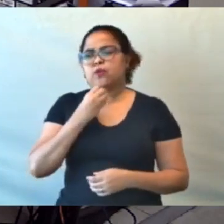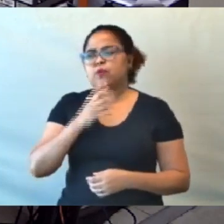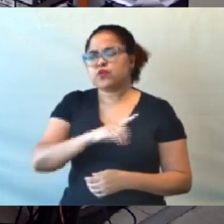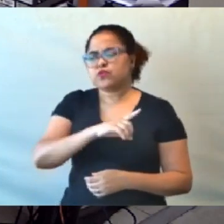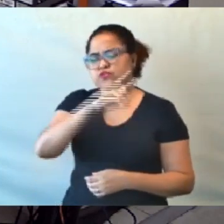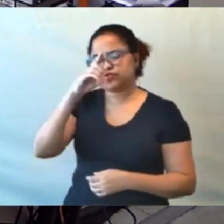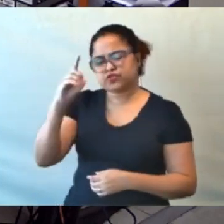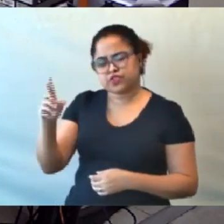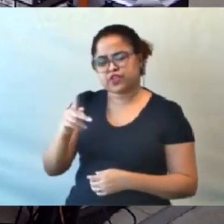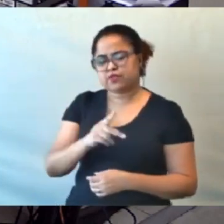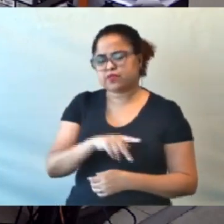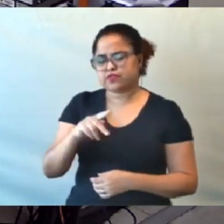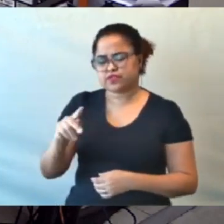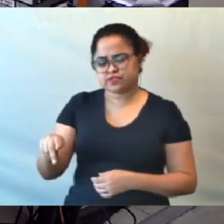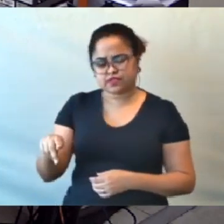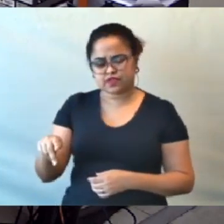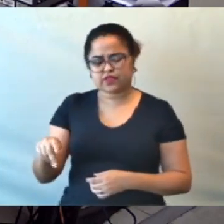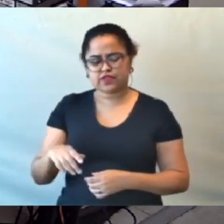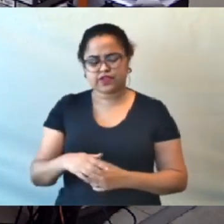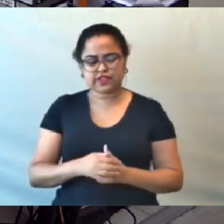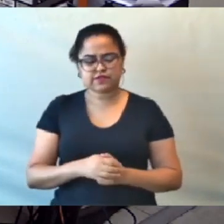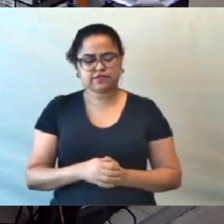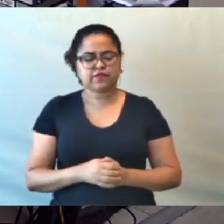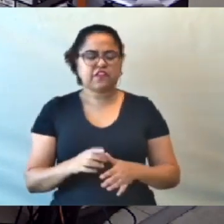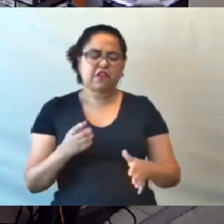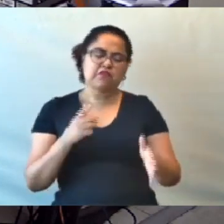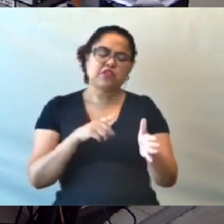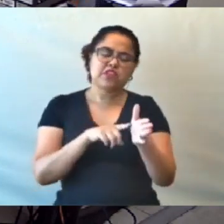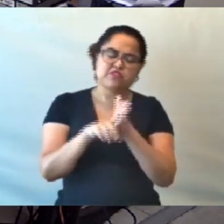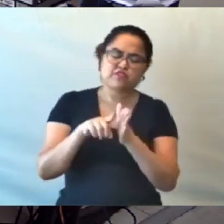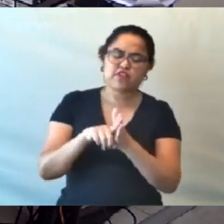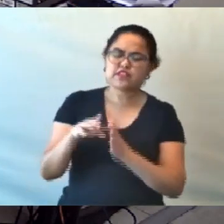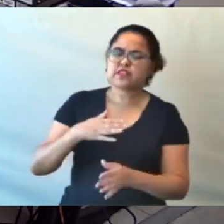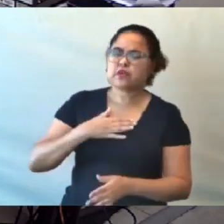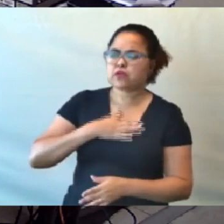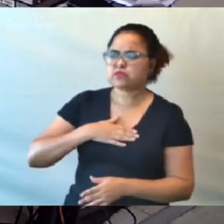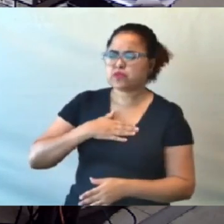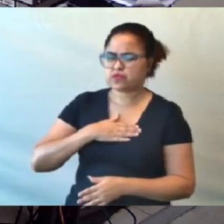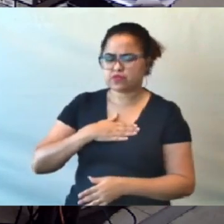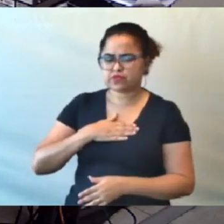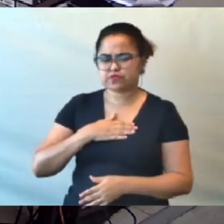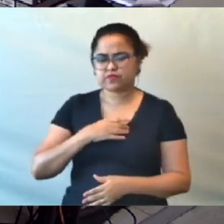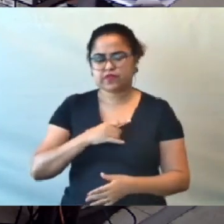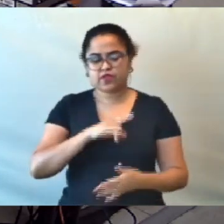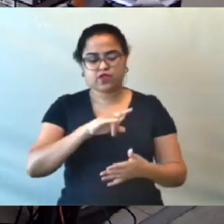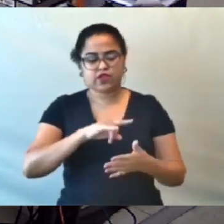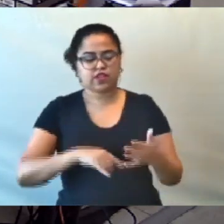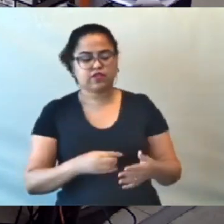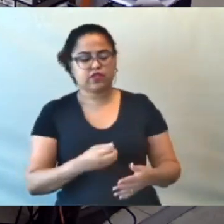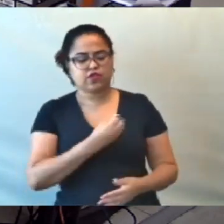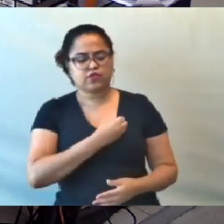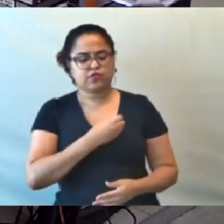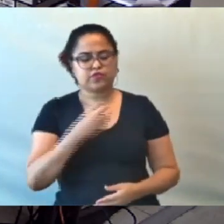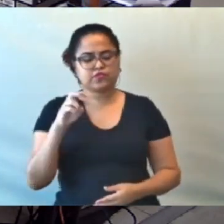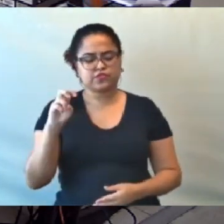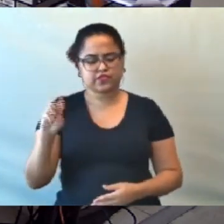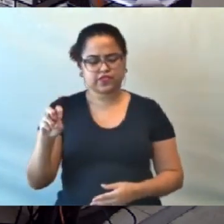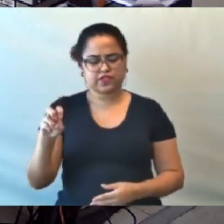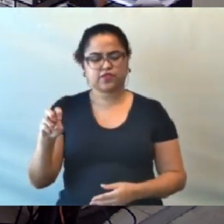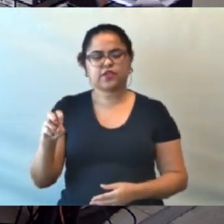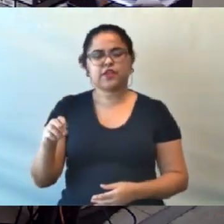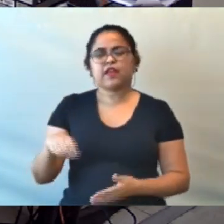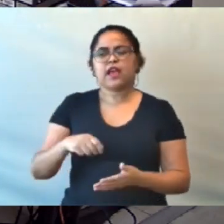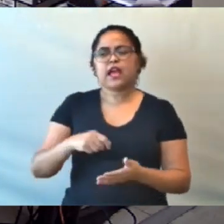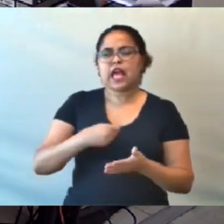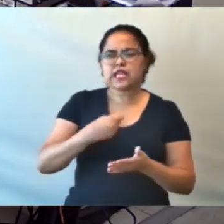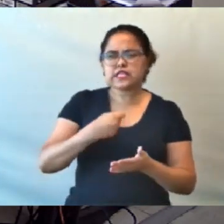também algumas perguntas. No relatório 5, assinado pelos professores, há menção